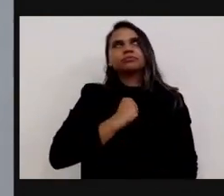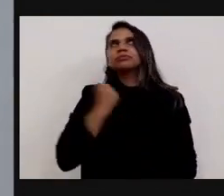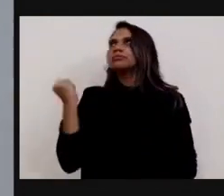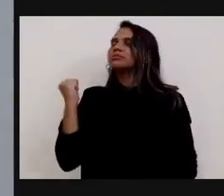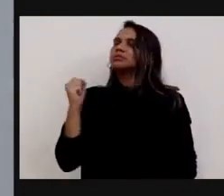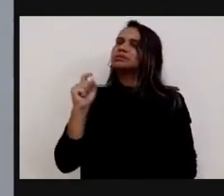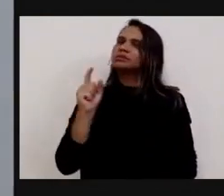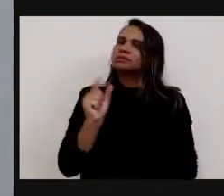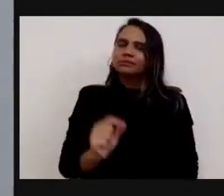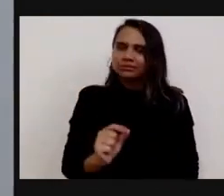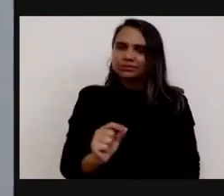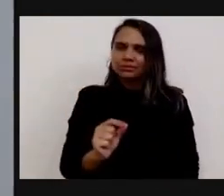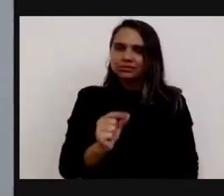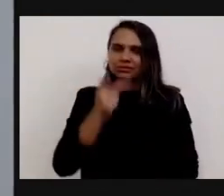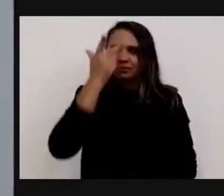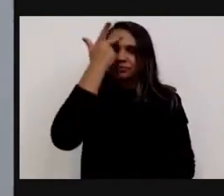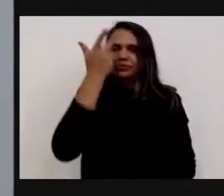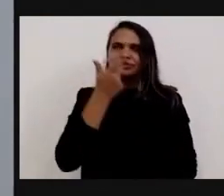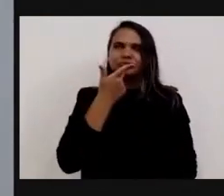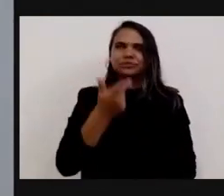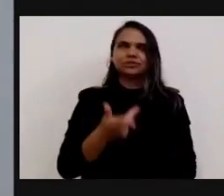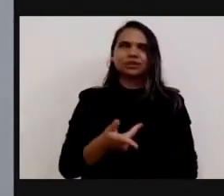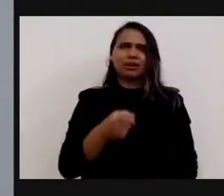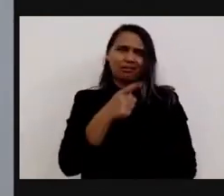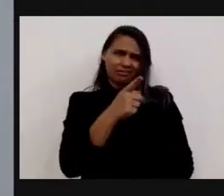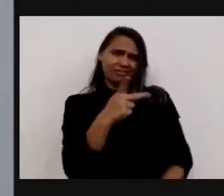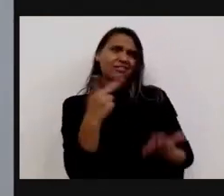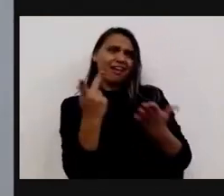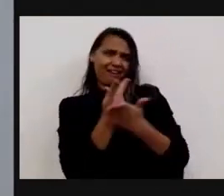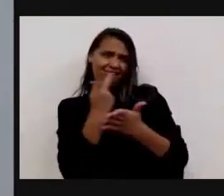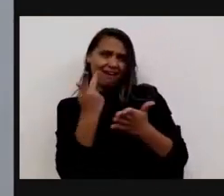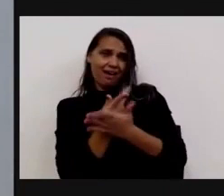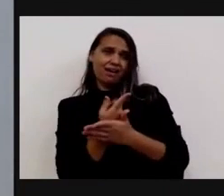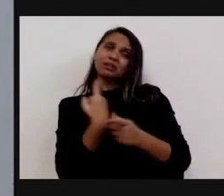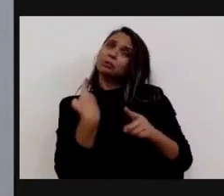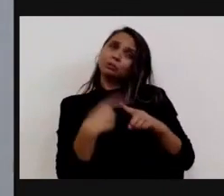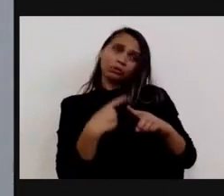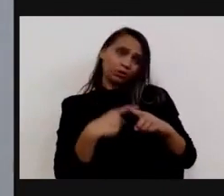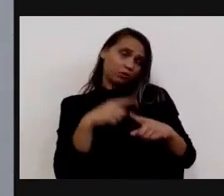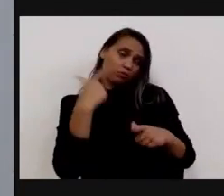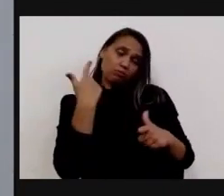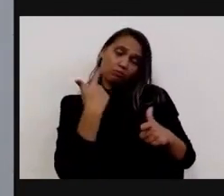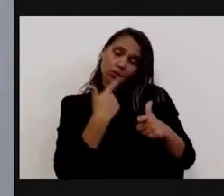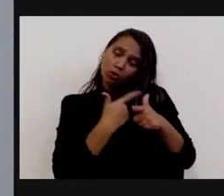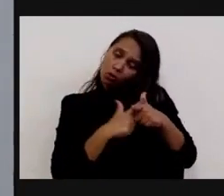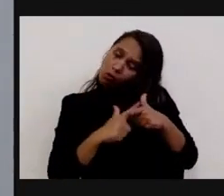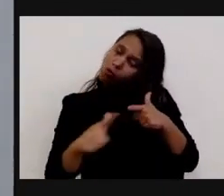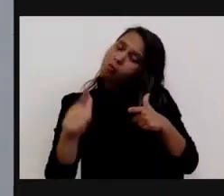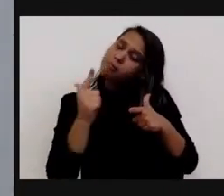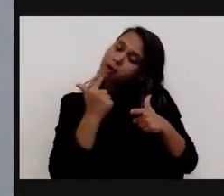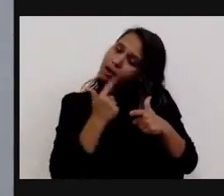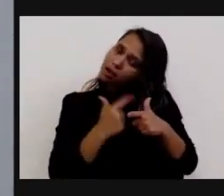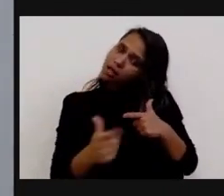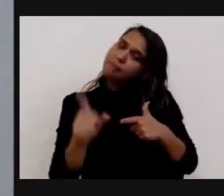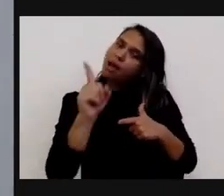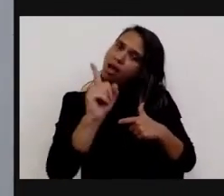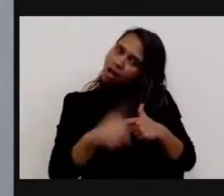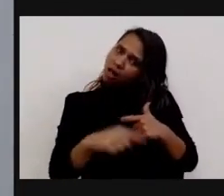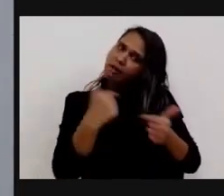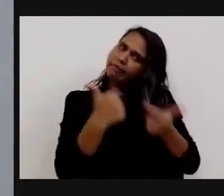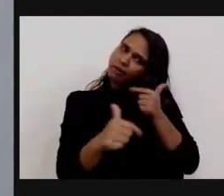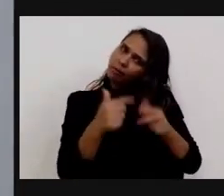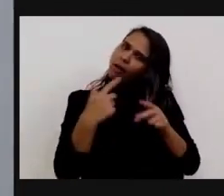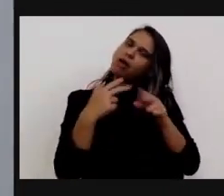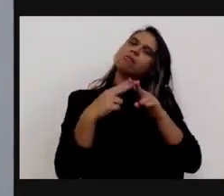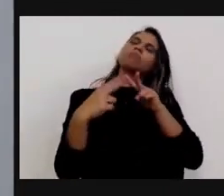eu falar assim ah não vai tá dando errado porque porque o problema é o talherbalho